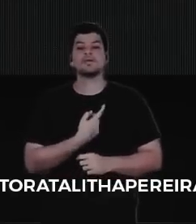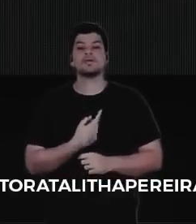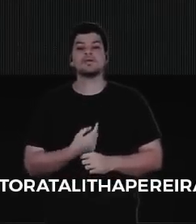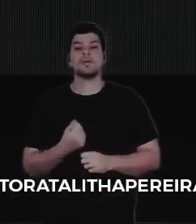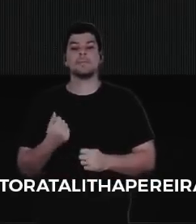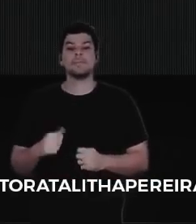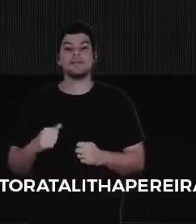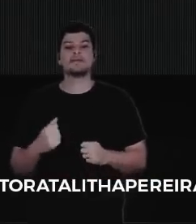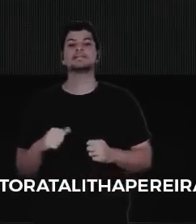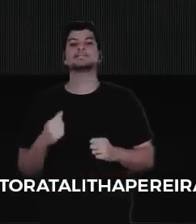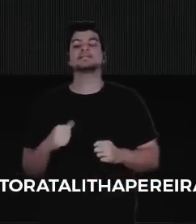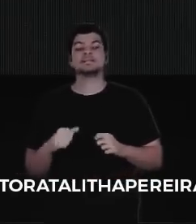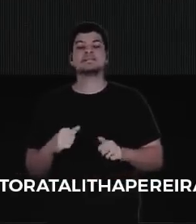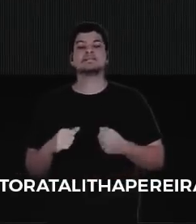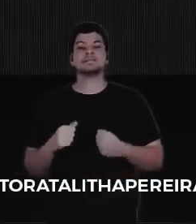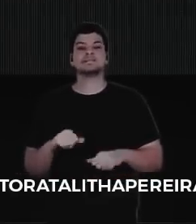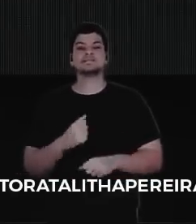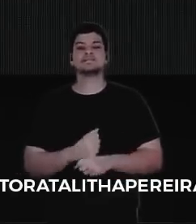tirar